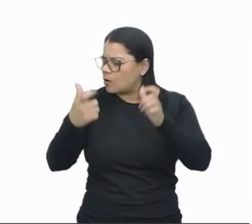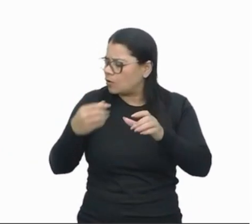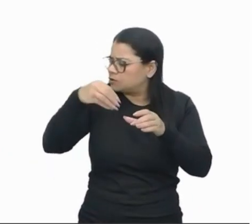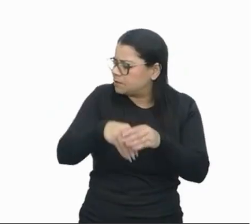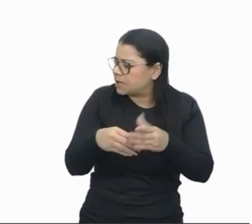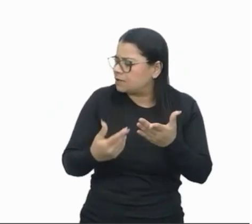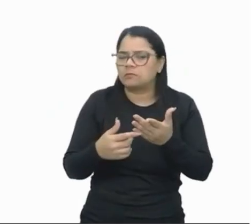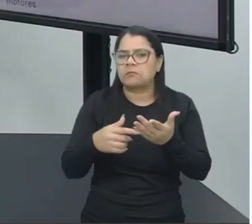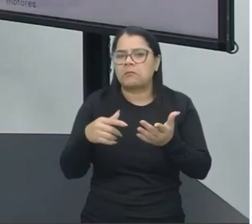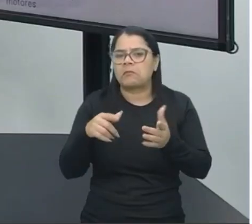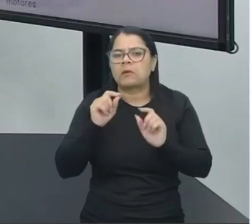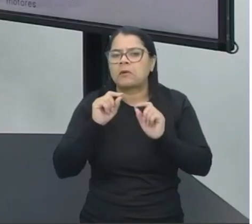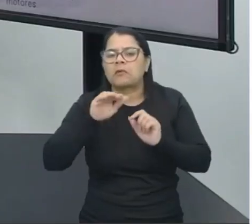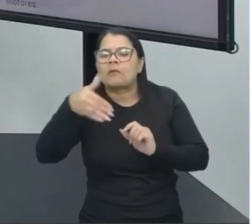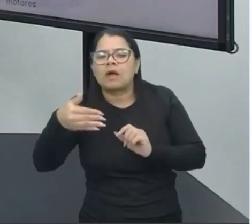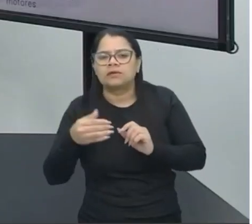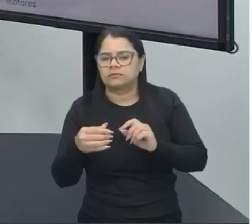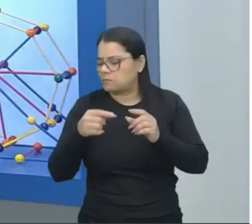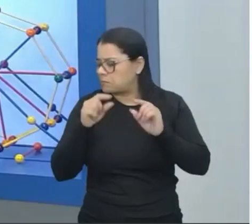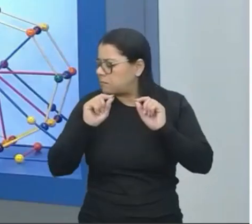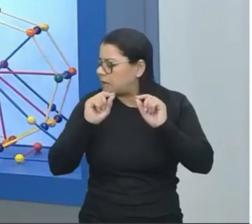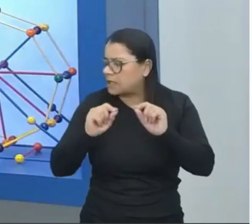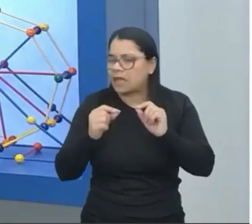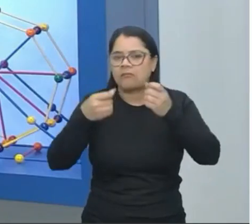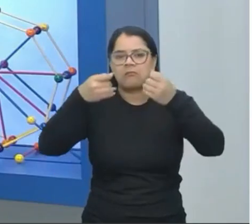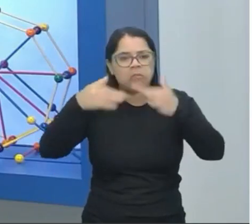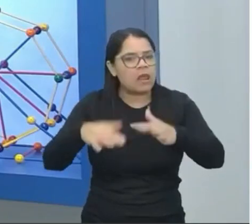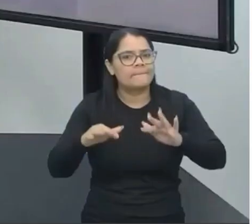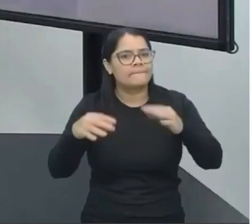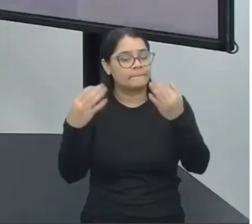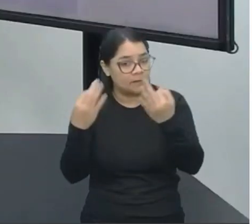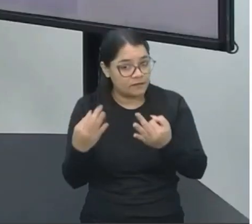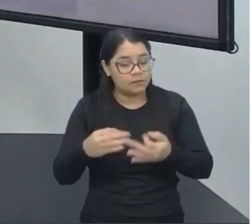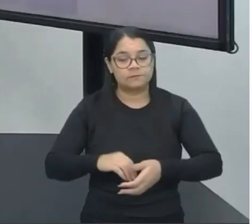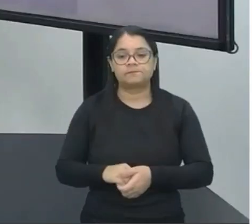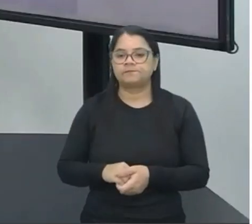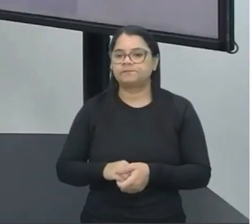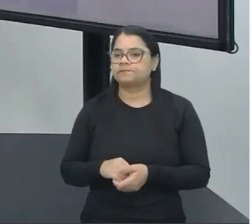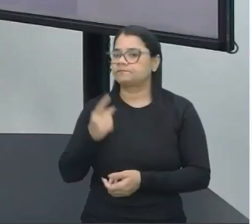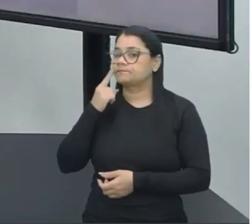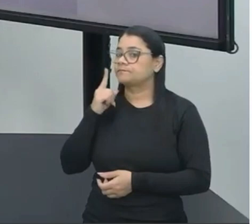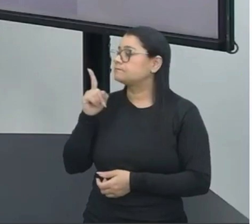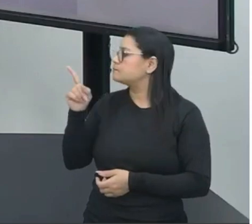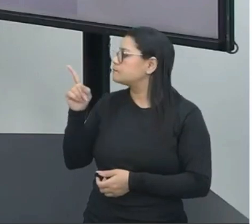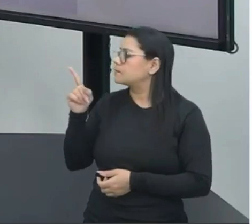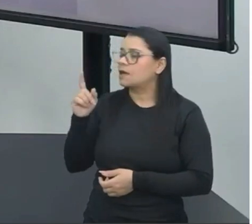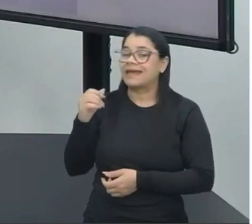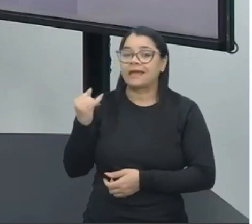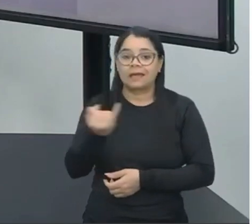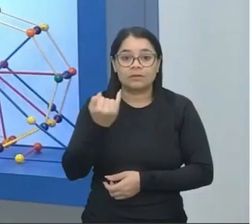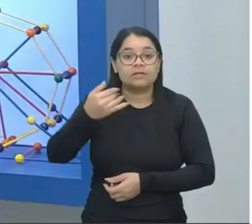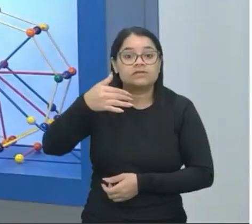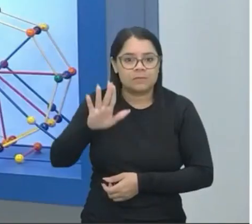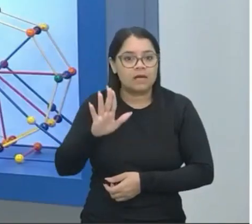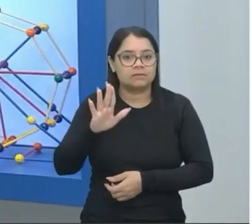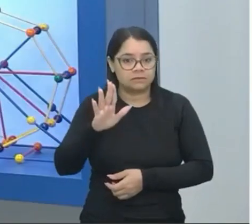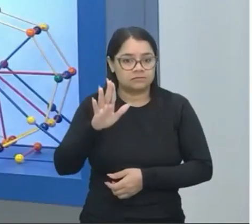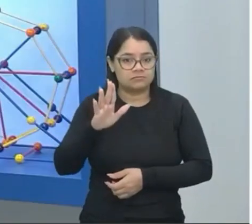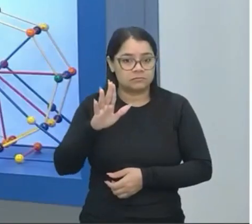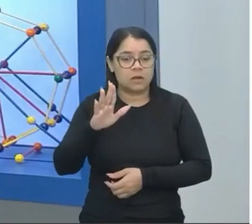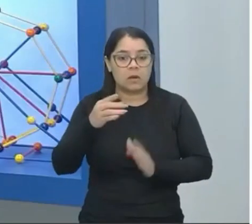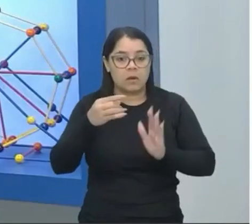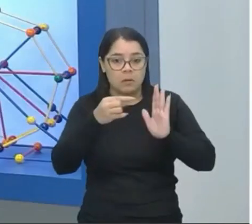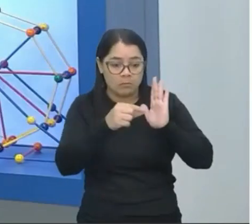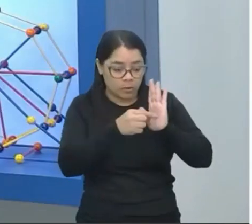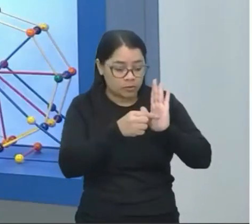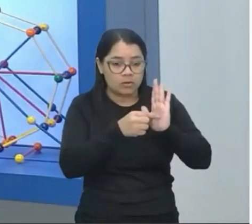aplicados? Para que são aplicados? Quando são aplicados? Perfeito? Agora uma parte extremamente importante, que é a de prototipagem,